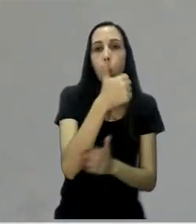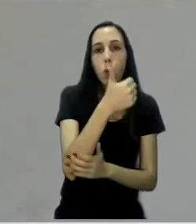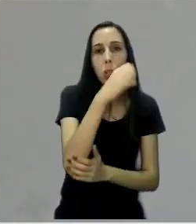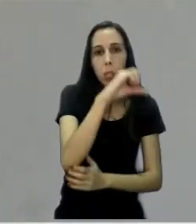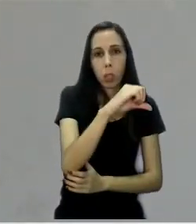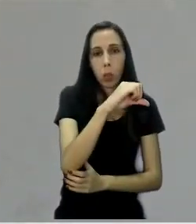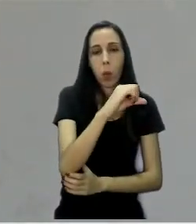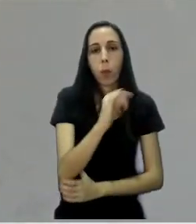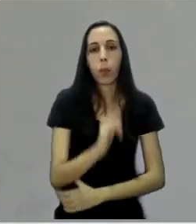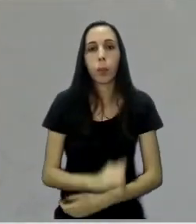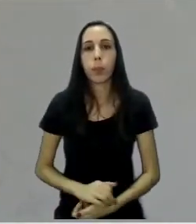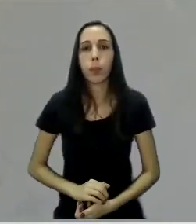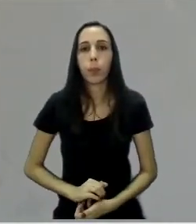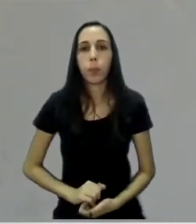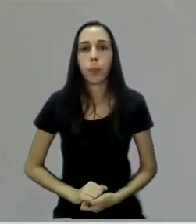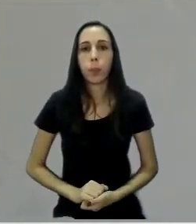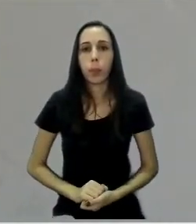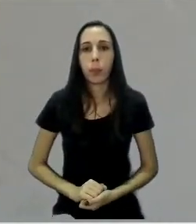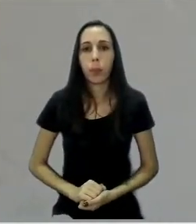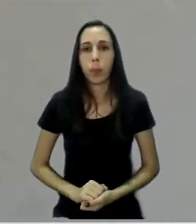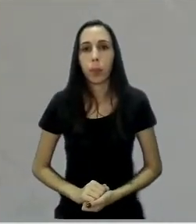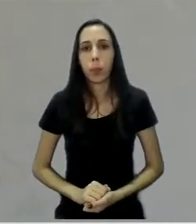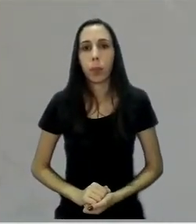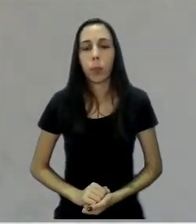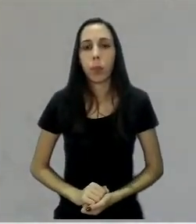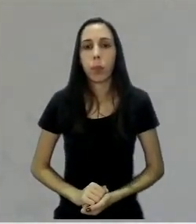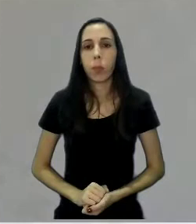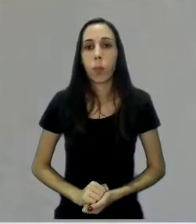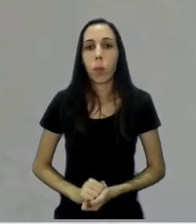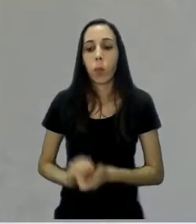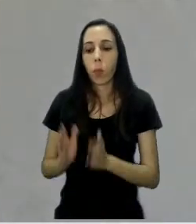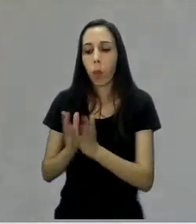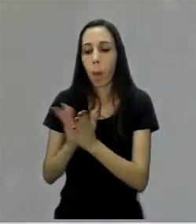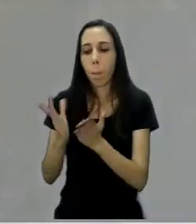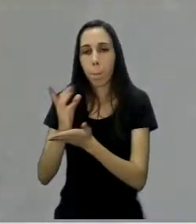versículos 18 e 19. Desculpem.